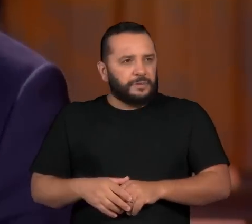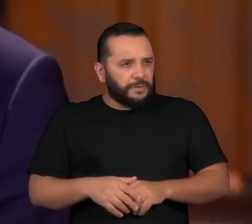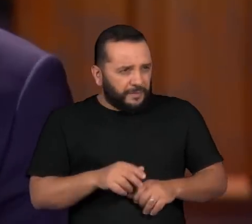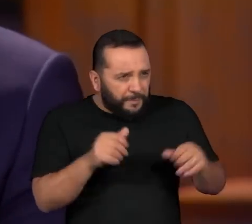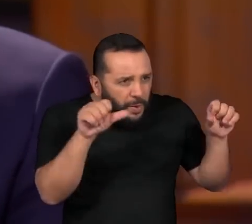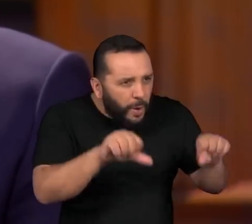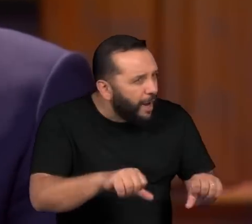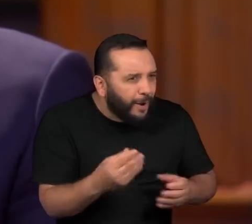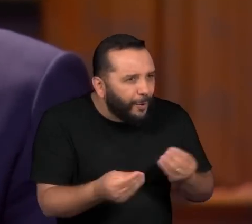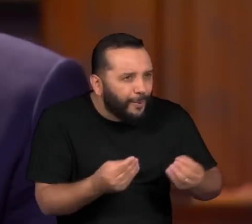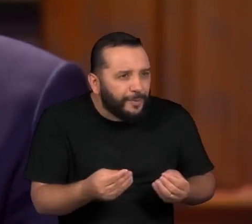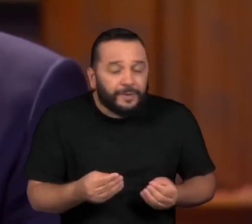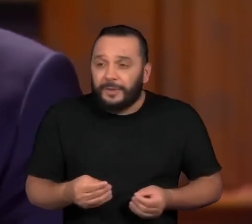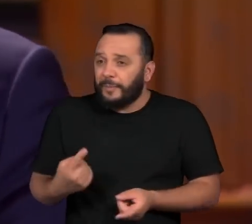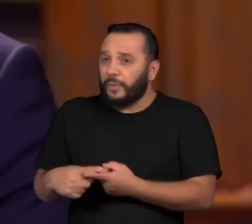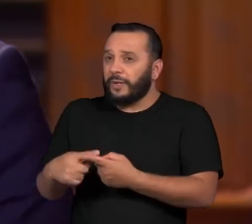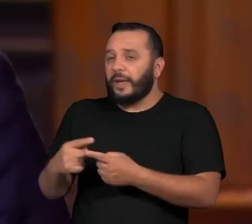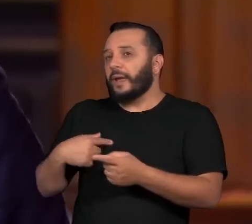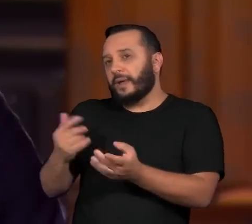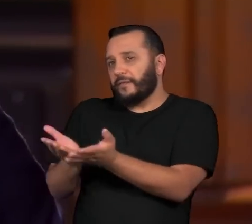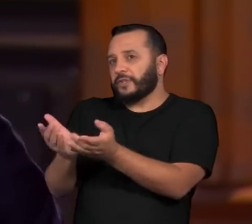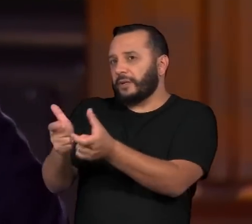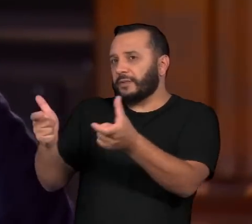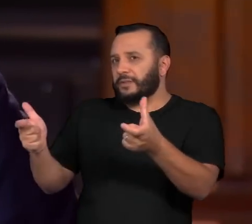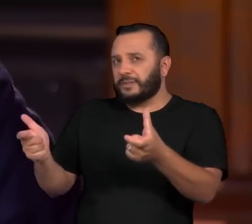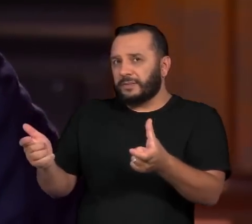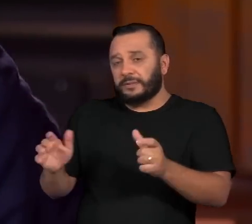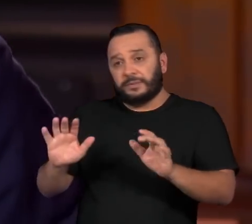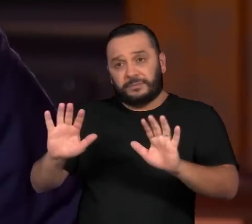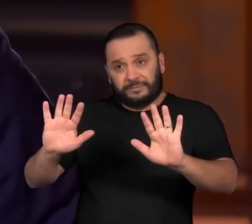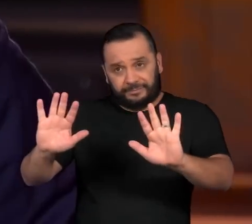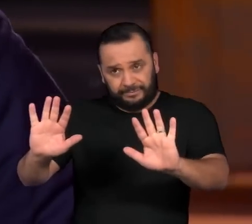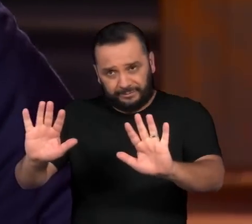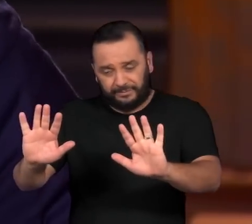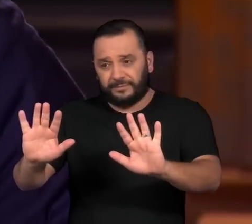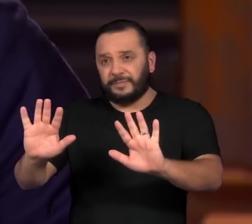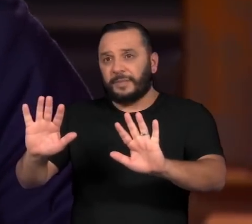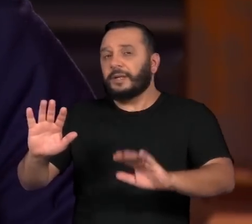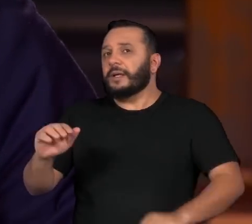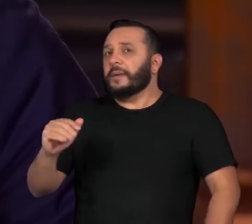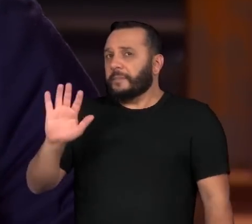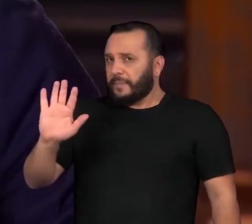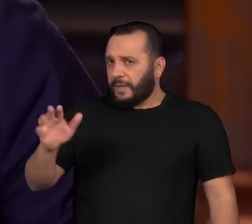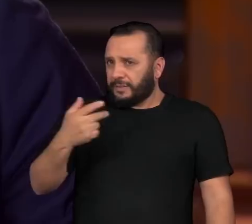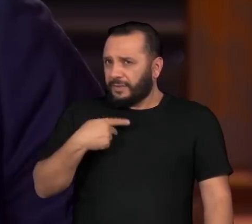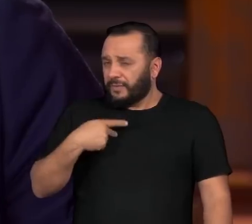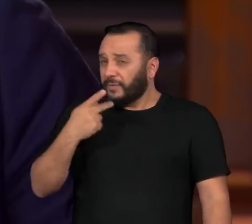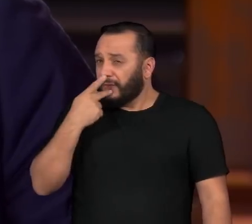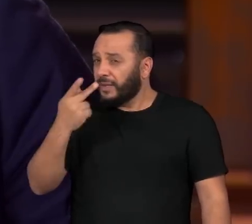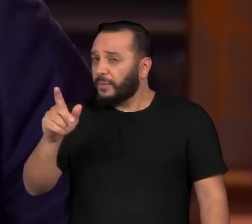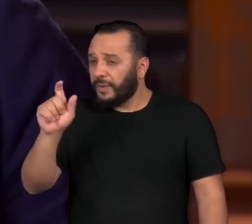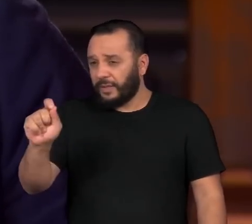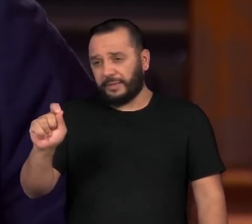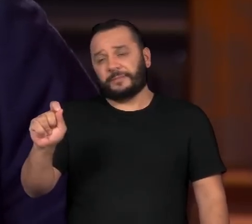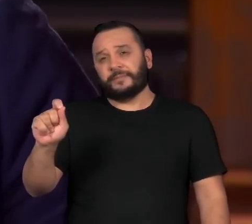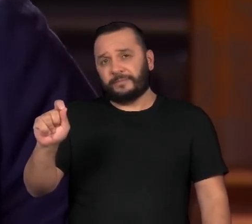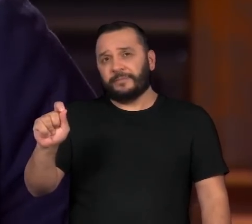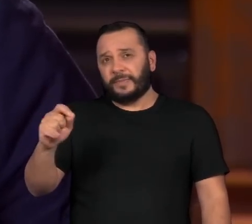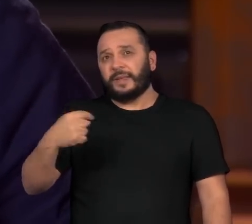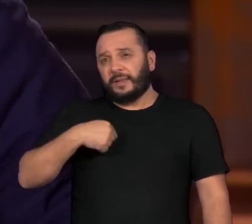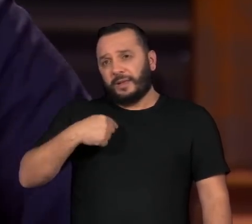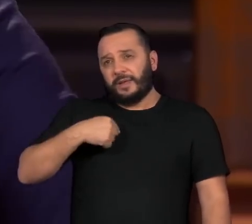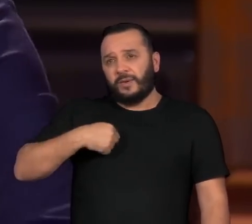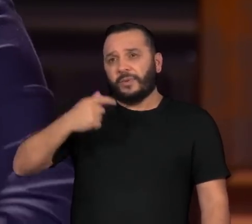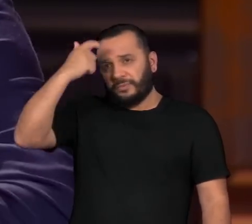Porque eu não estou fazendo proselitismo, mas não tenho receio de dizer, Marcelo. Eu sou o